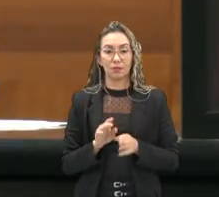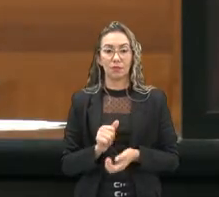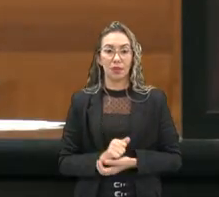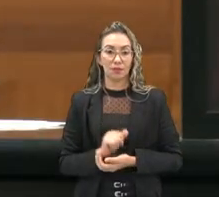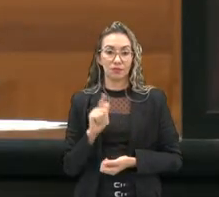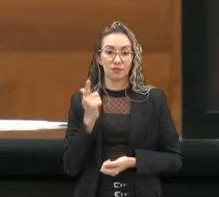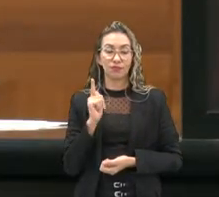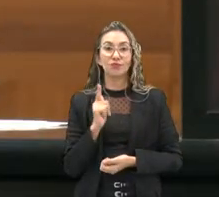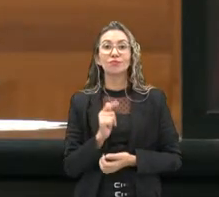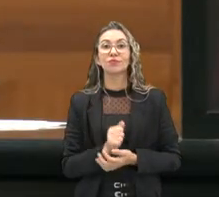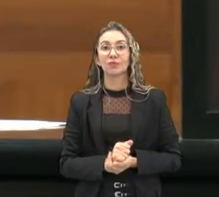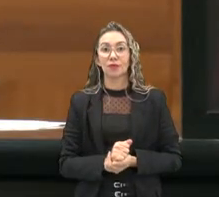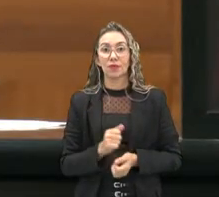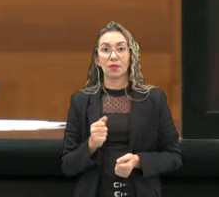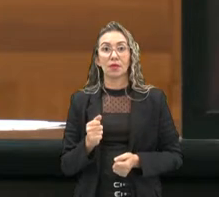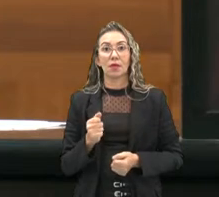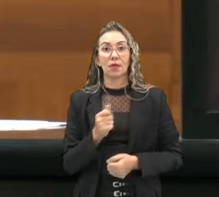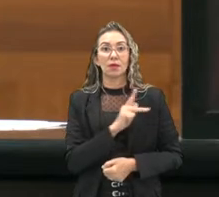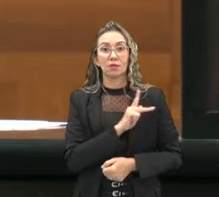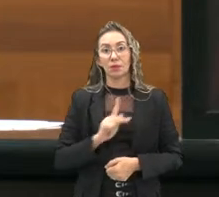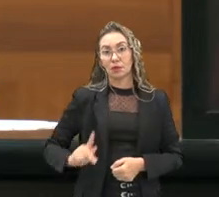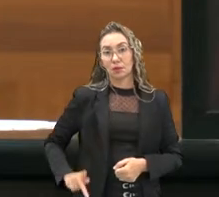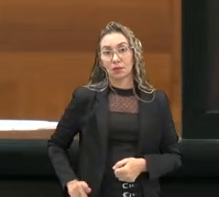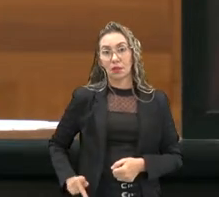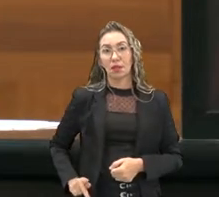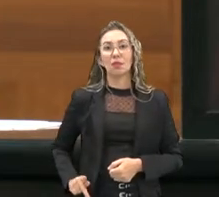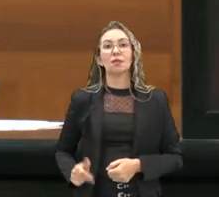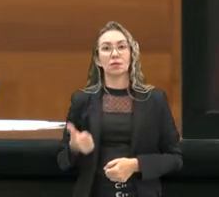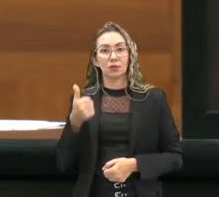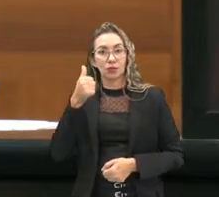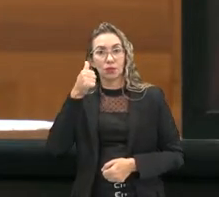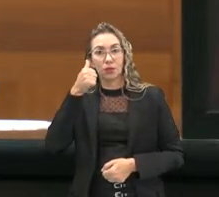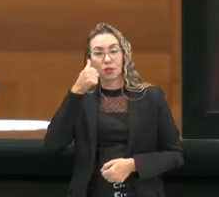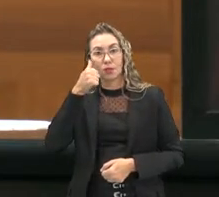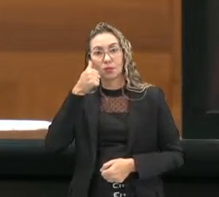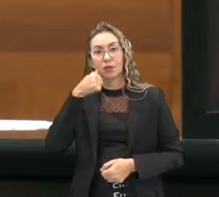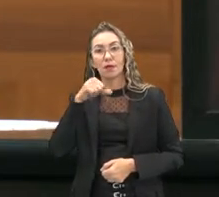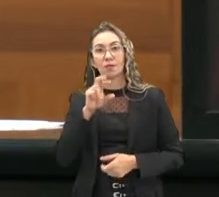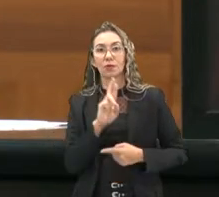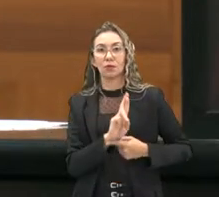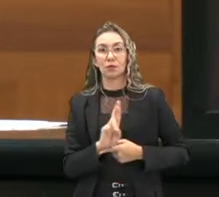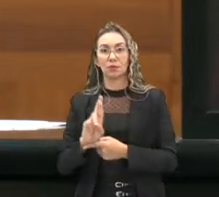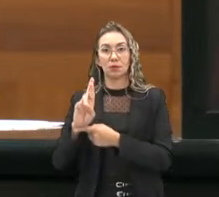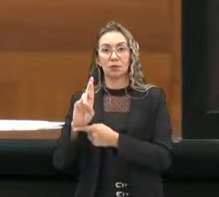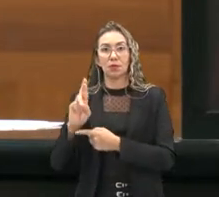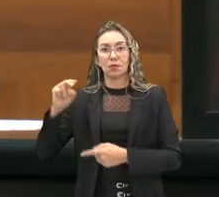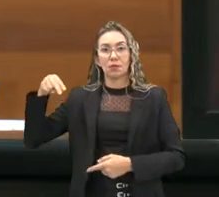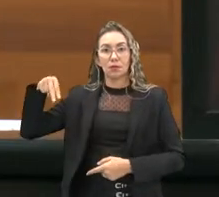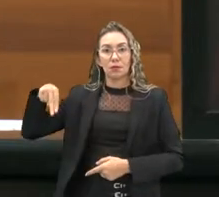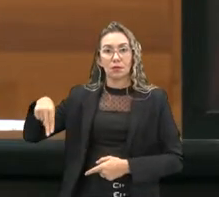do presidente Suelme Fernandes, a sua representante, senhora Neila Barreto.